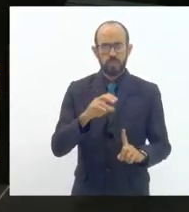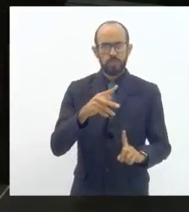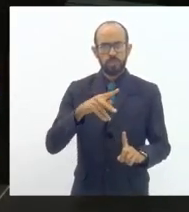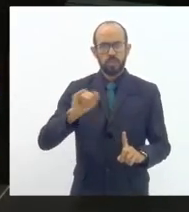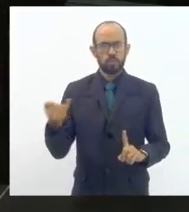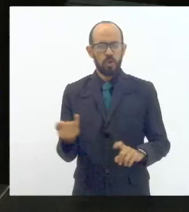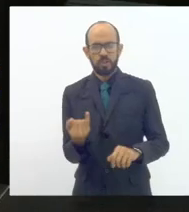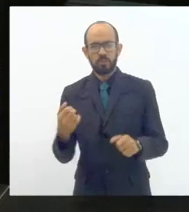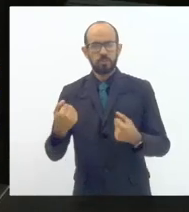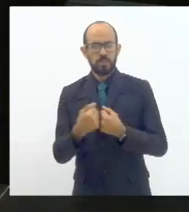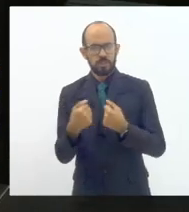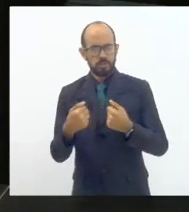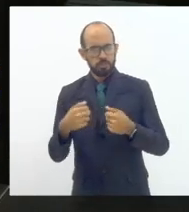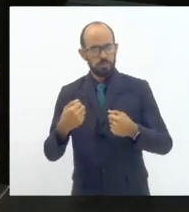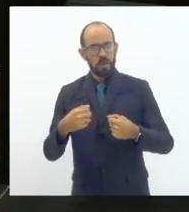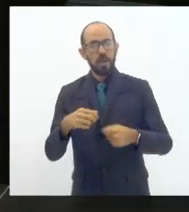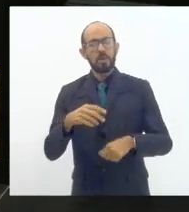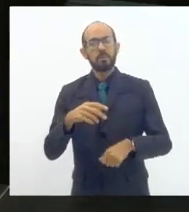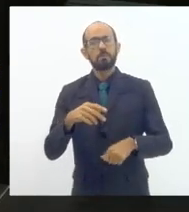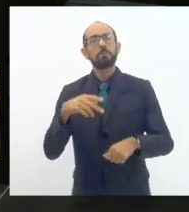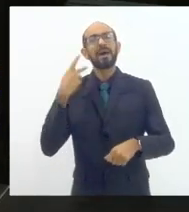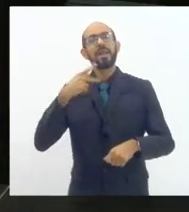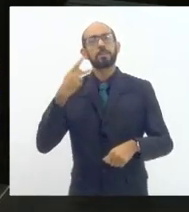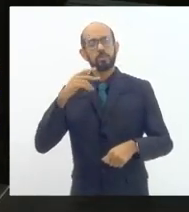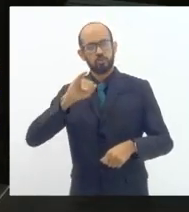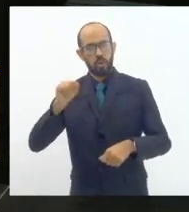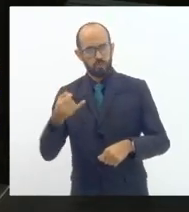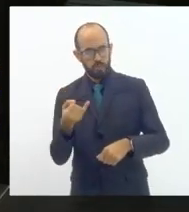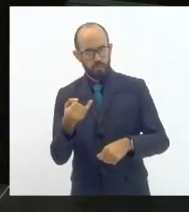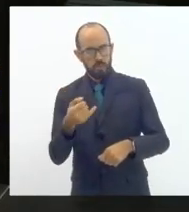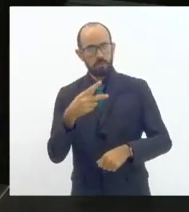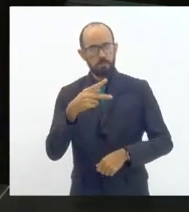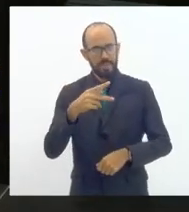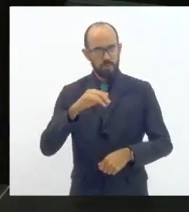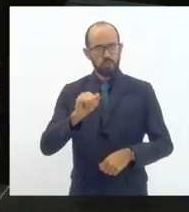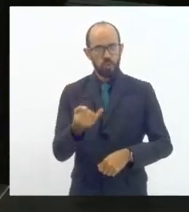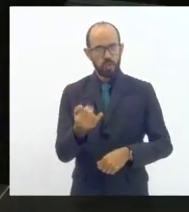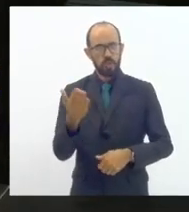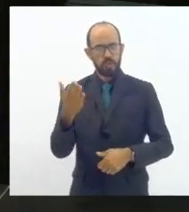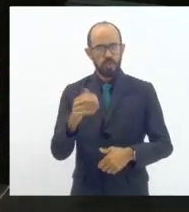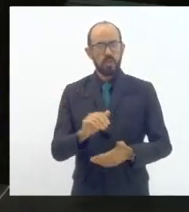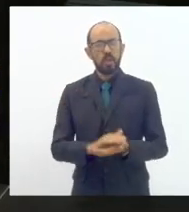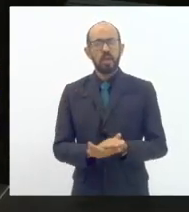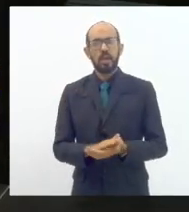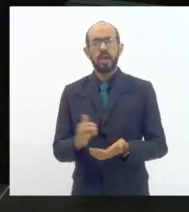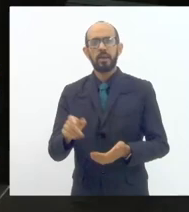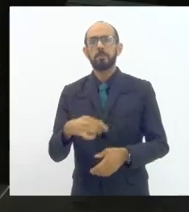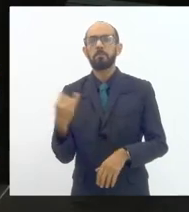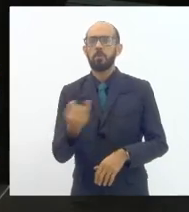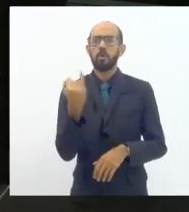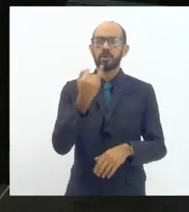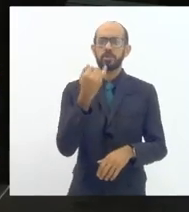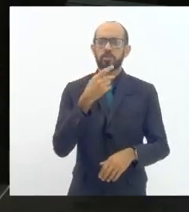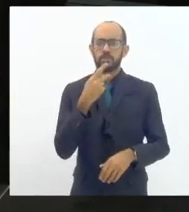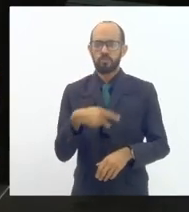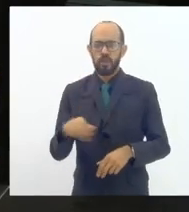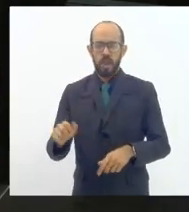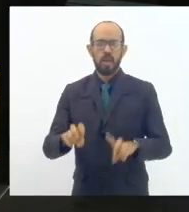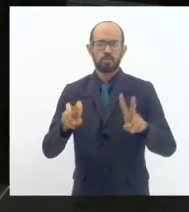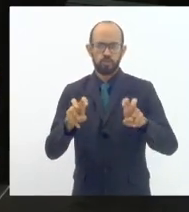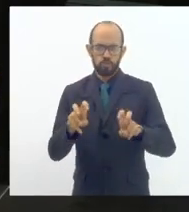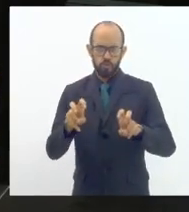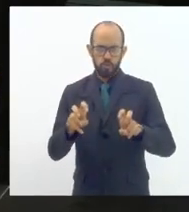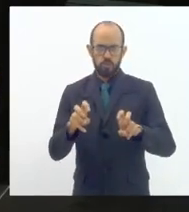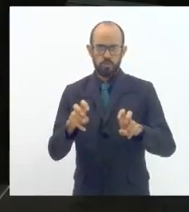para vocês. E eu concluo dizendo, pessoal, da importância da gente falar sobre educação política no nosso